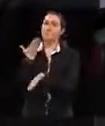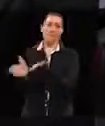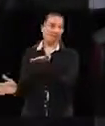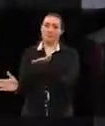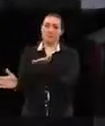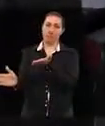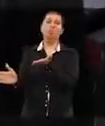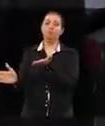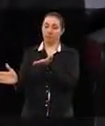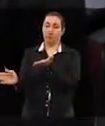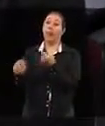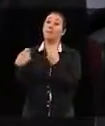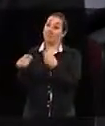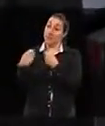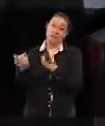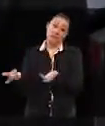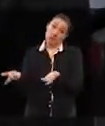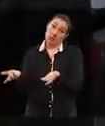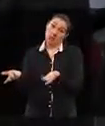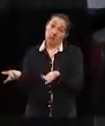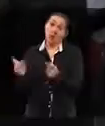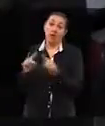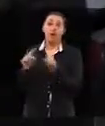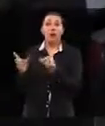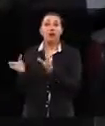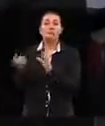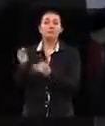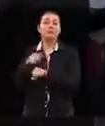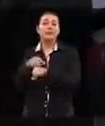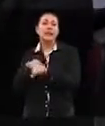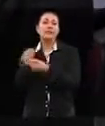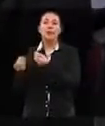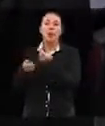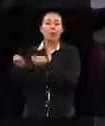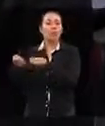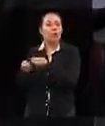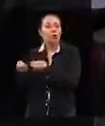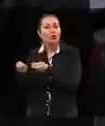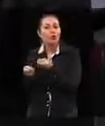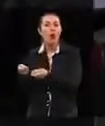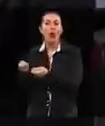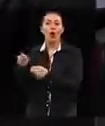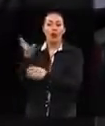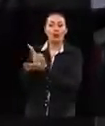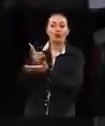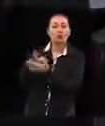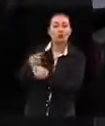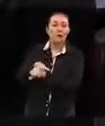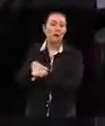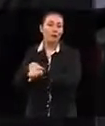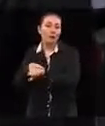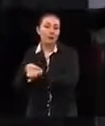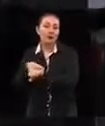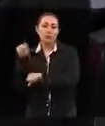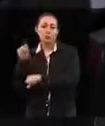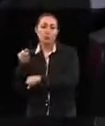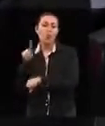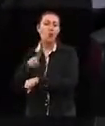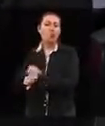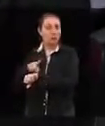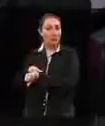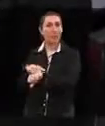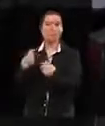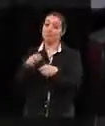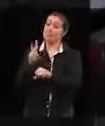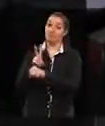você perde a vitamina C, né? Mas você precisa cozinhar, né? Então, você vai dar uma escaldada, vai deixar ele al dente, verdinho, né?